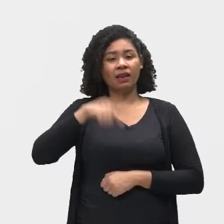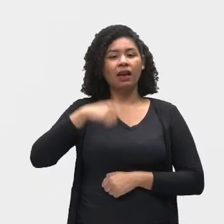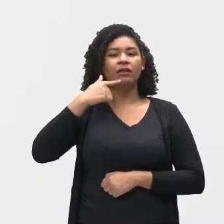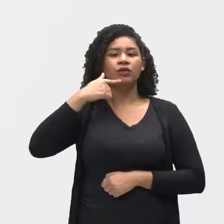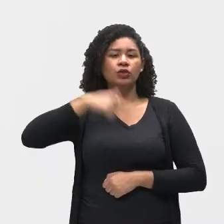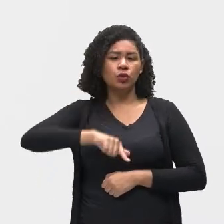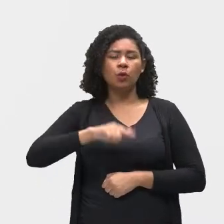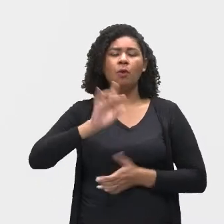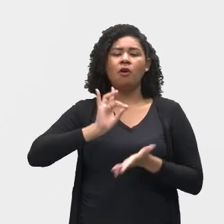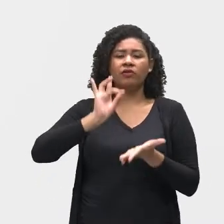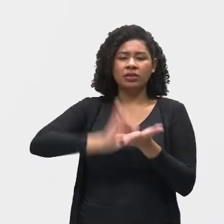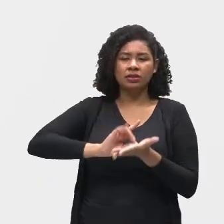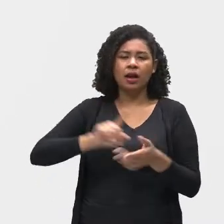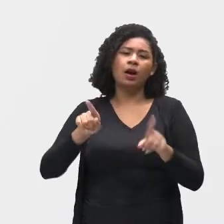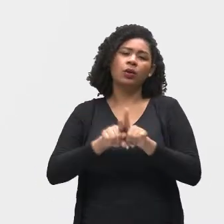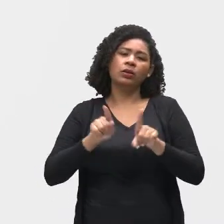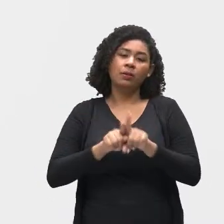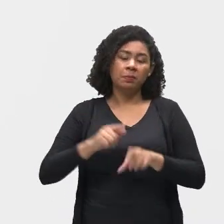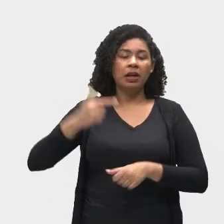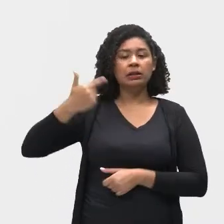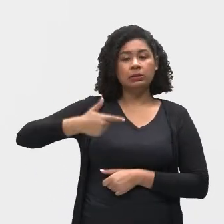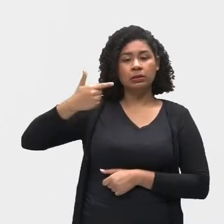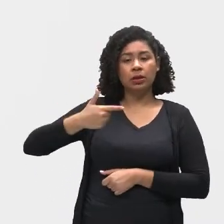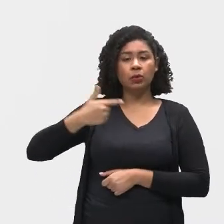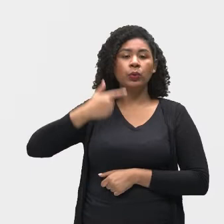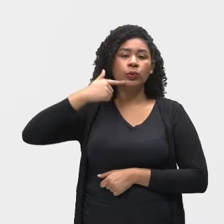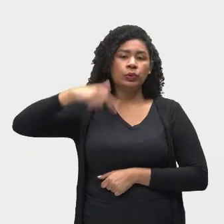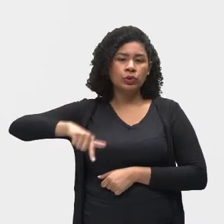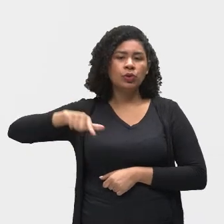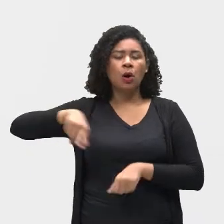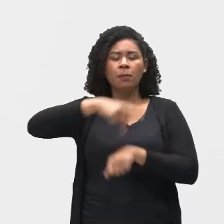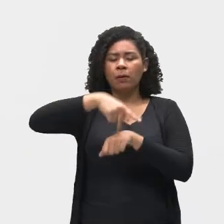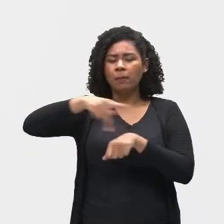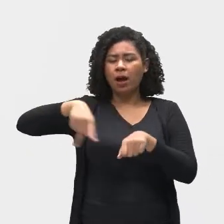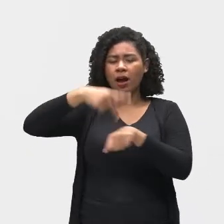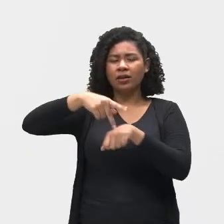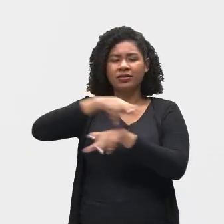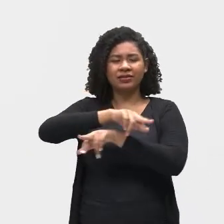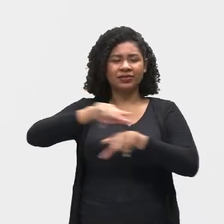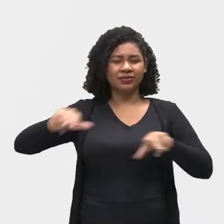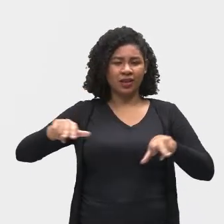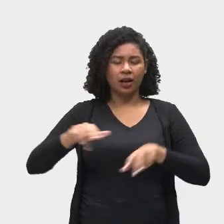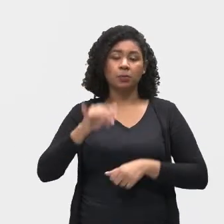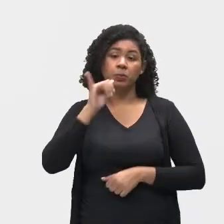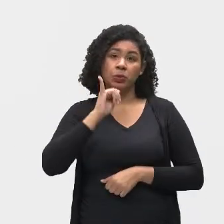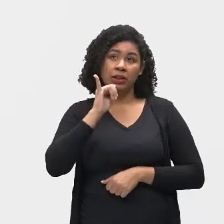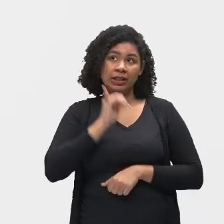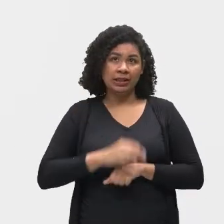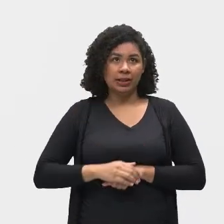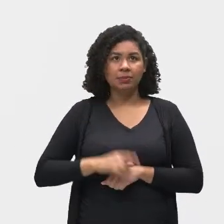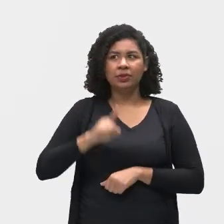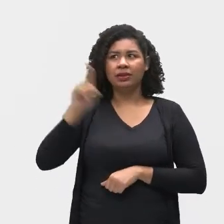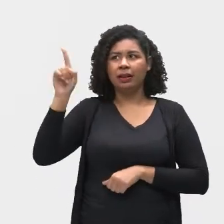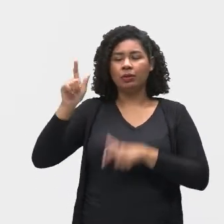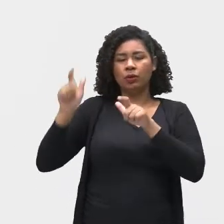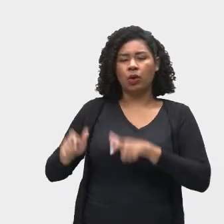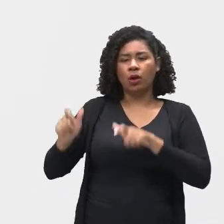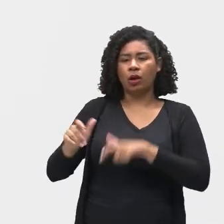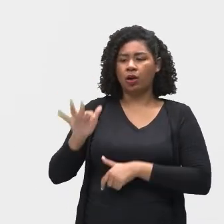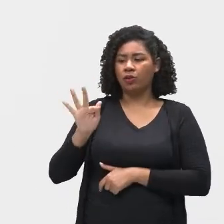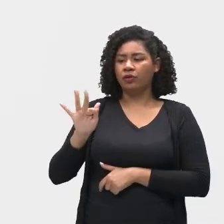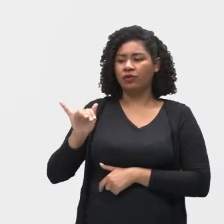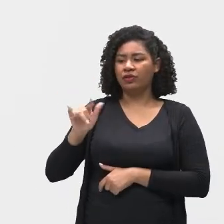oficial e segunda língua em muitos países. Então, a segunda língua, por exemplo, ali nas Filipinas,